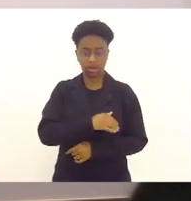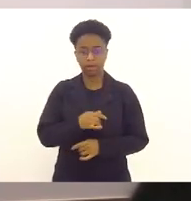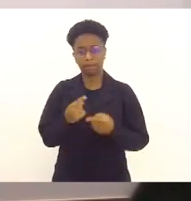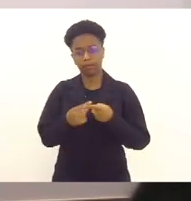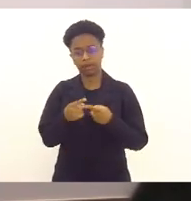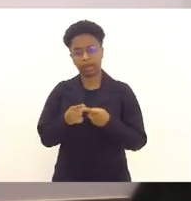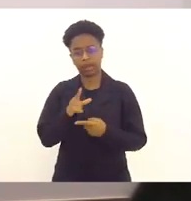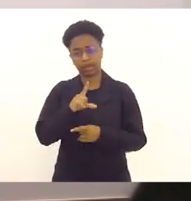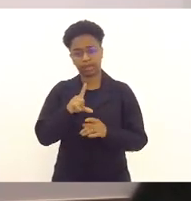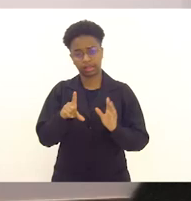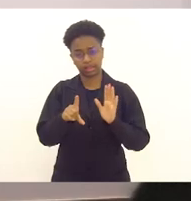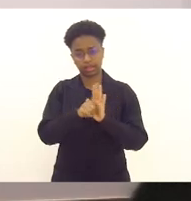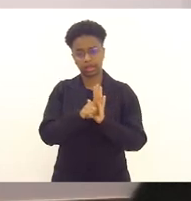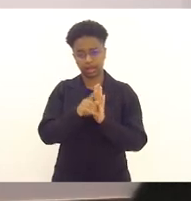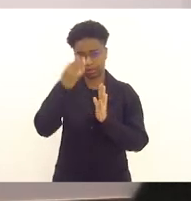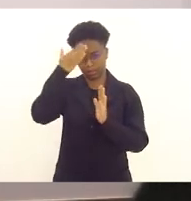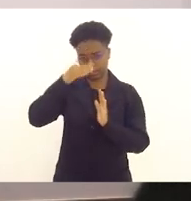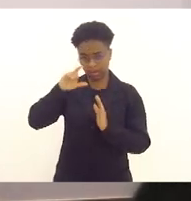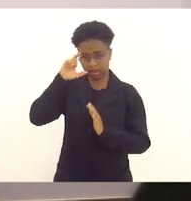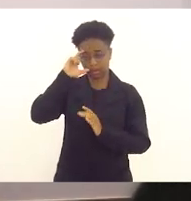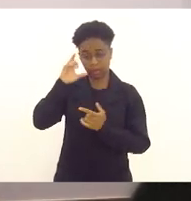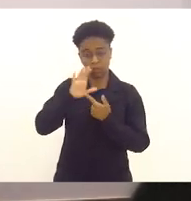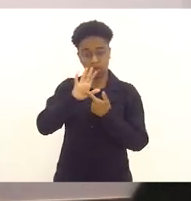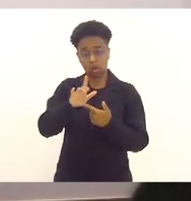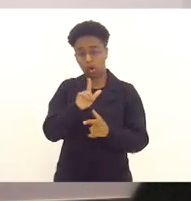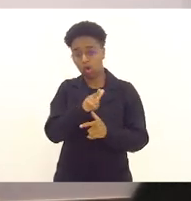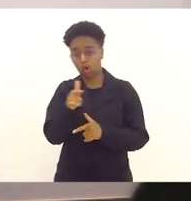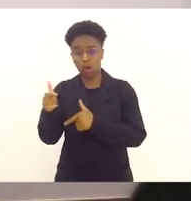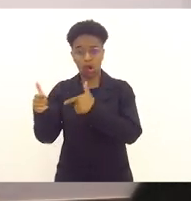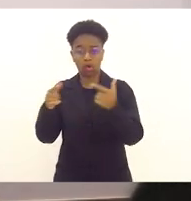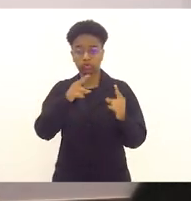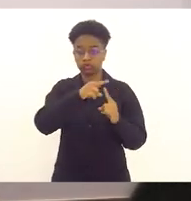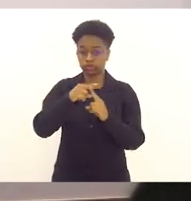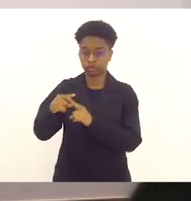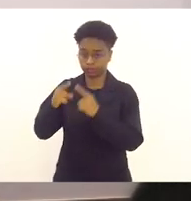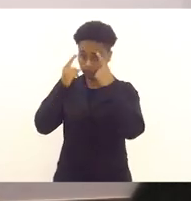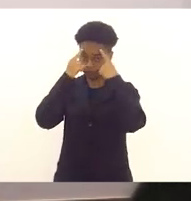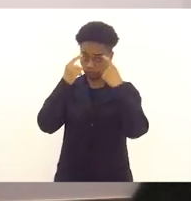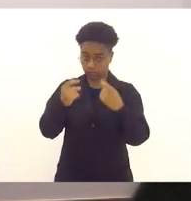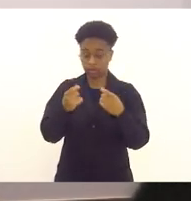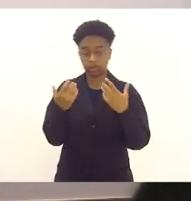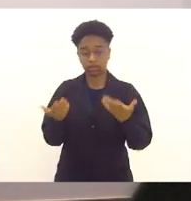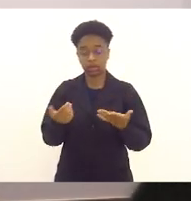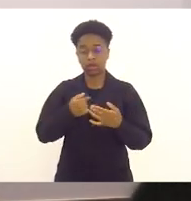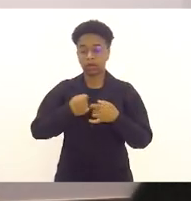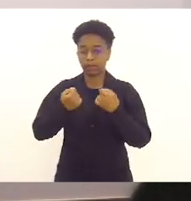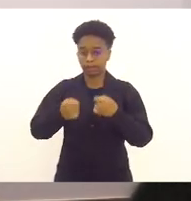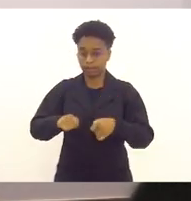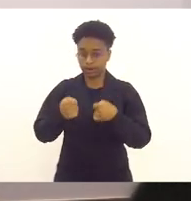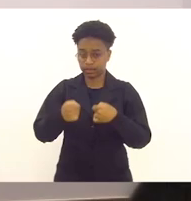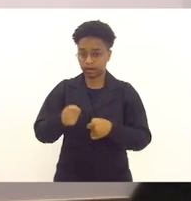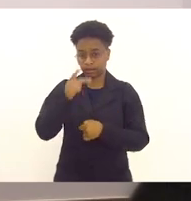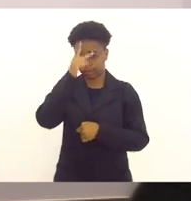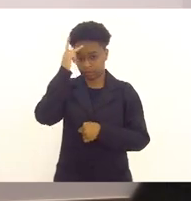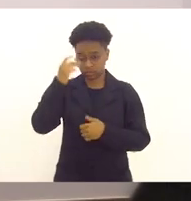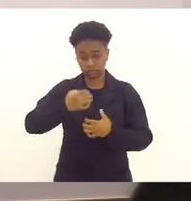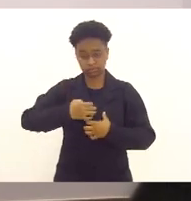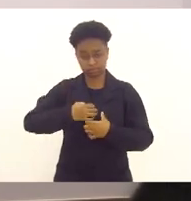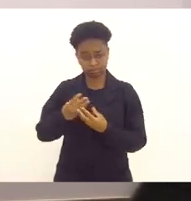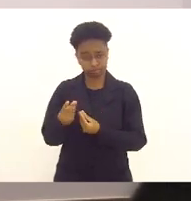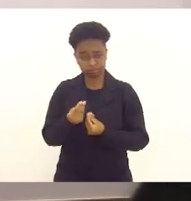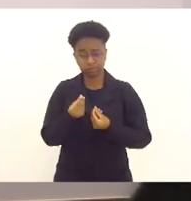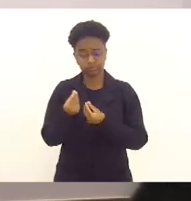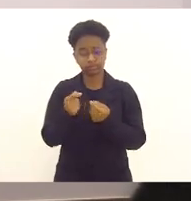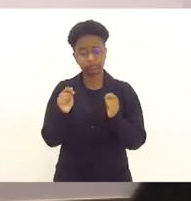Lei Maria da Penha jogou luz a outras formas de violência Então eu preciso de pessoas sensibilizadas